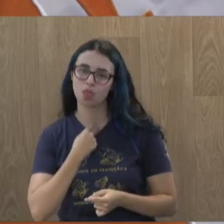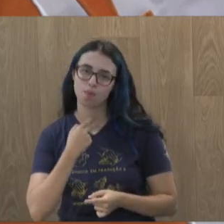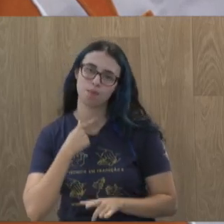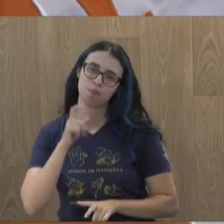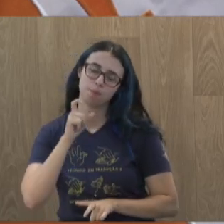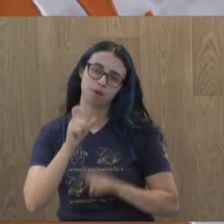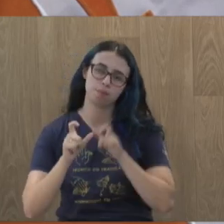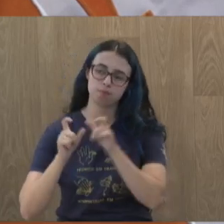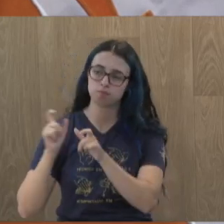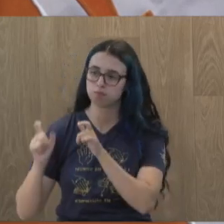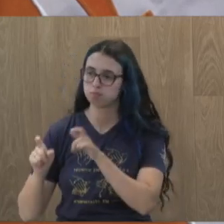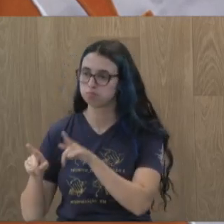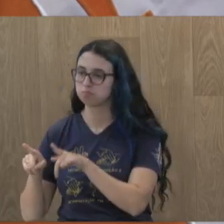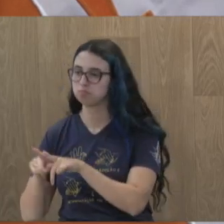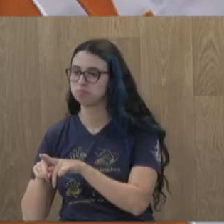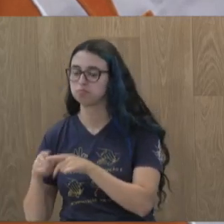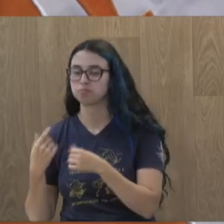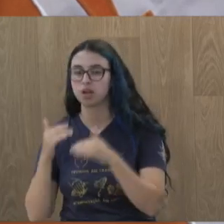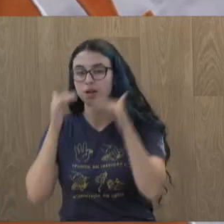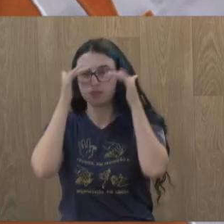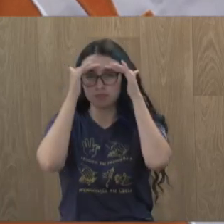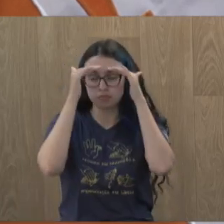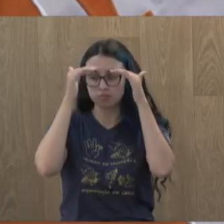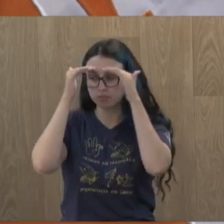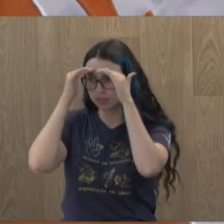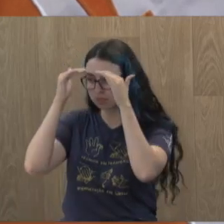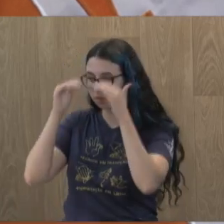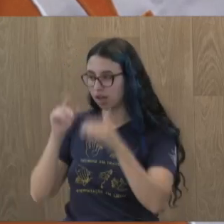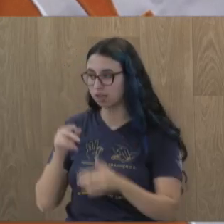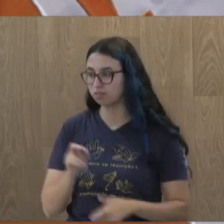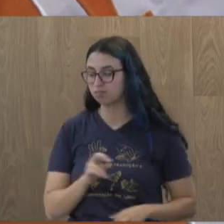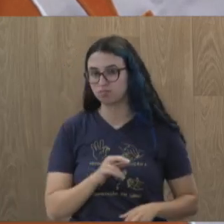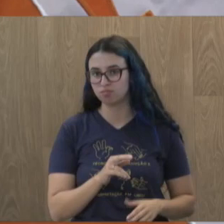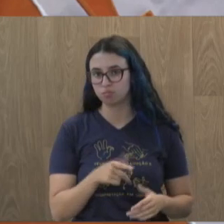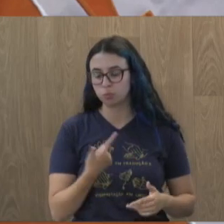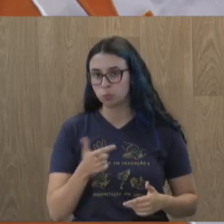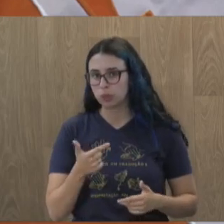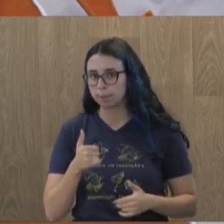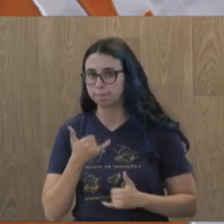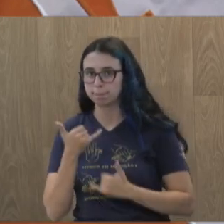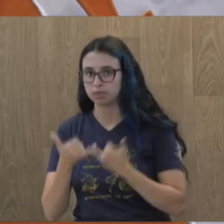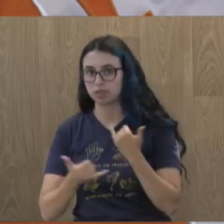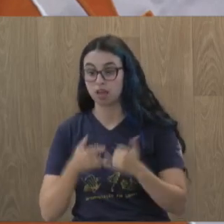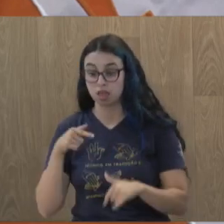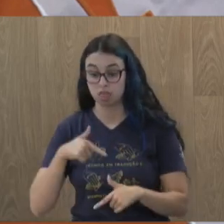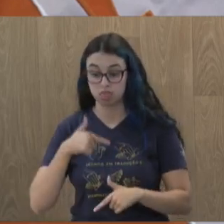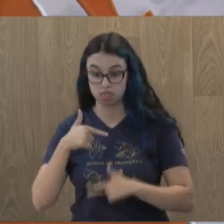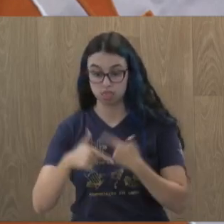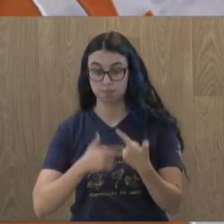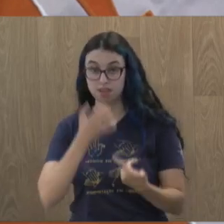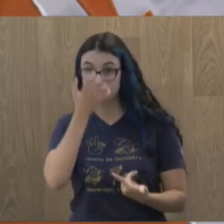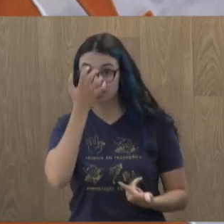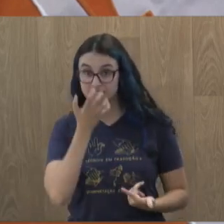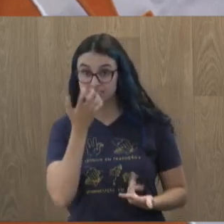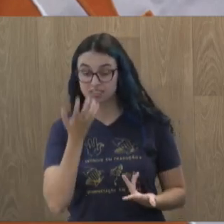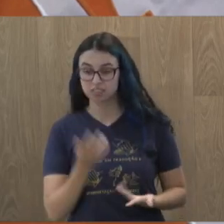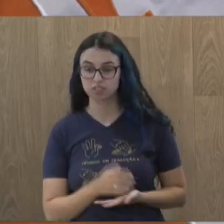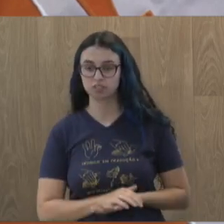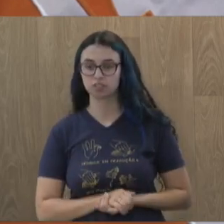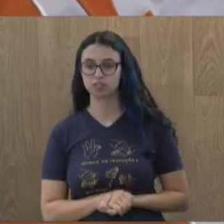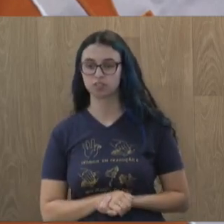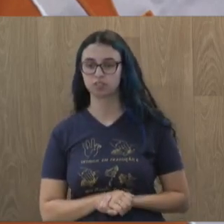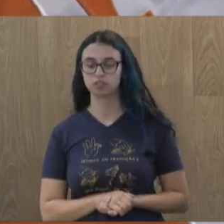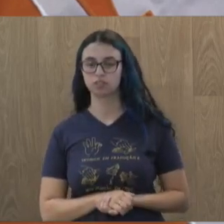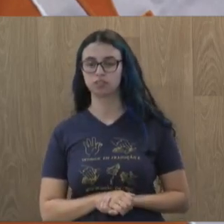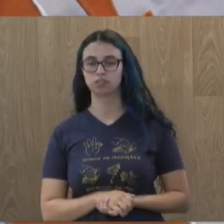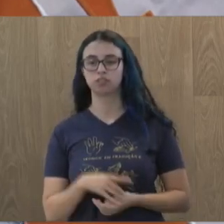Aqui não tem ninguém brincando de ser vereador, não. Aqui é trabalho sério. seríssimo. E